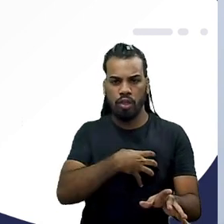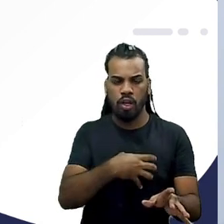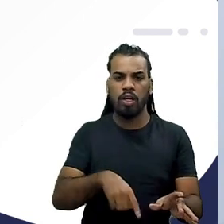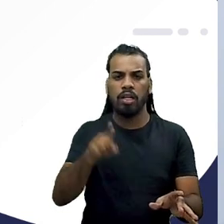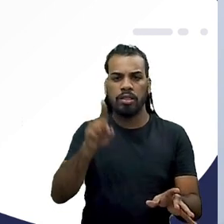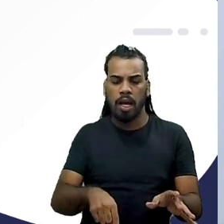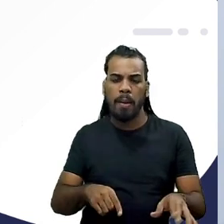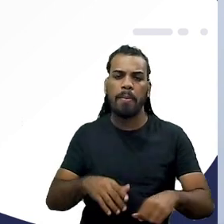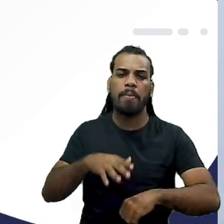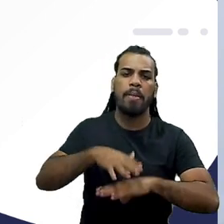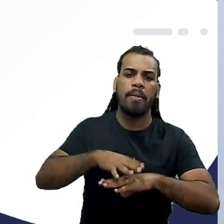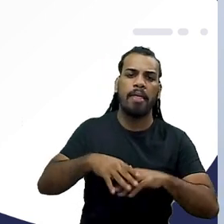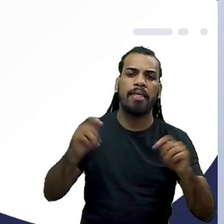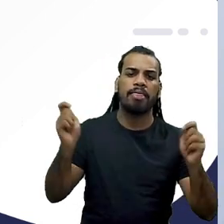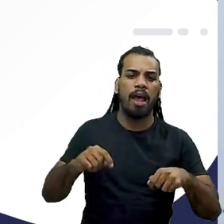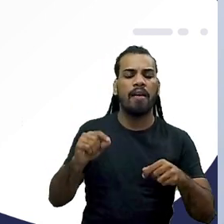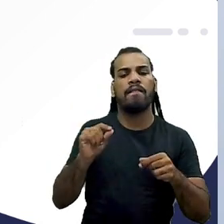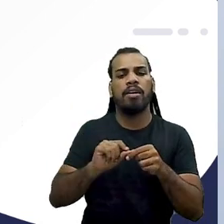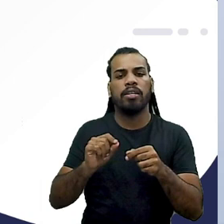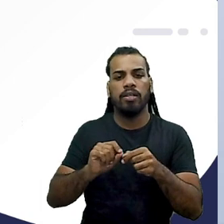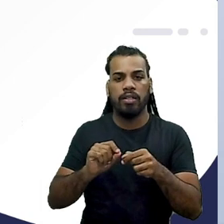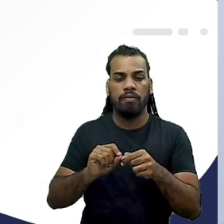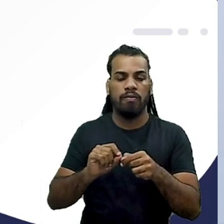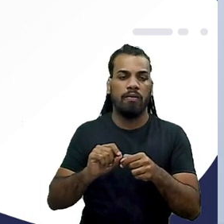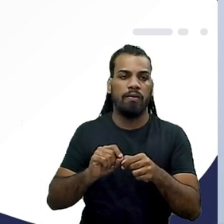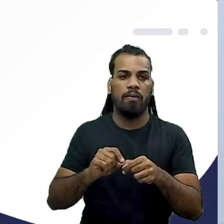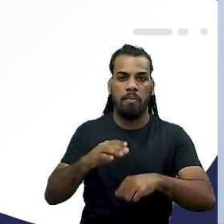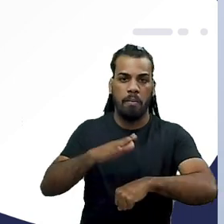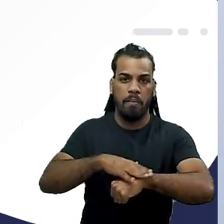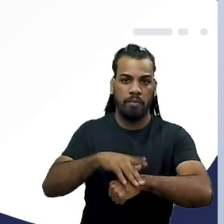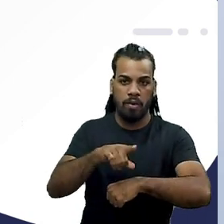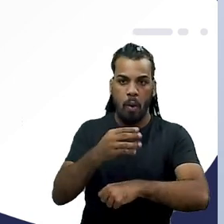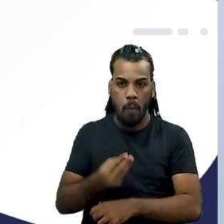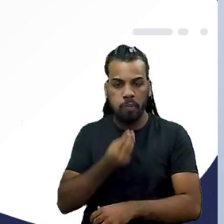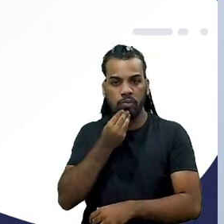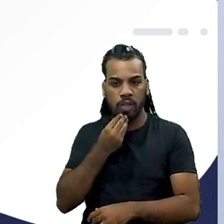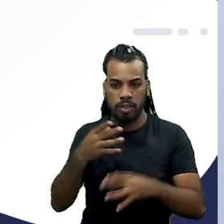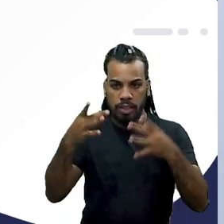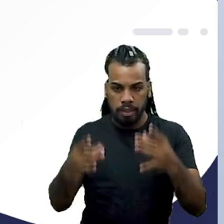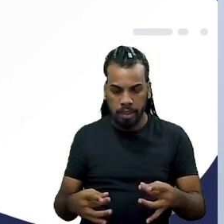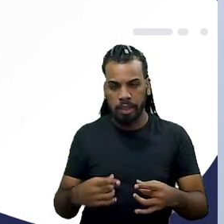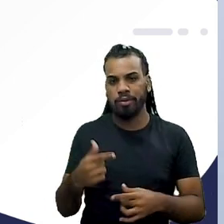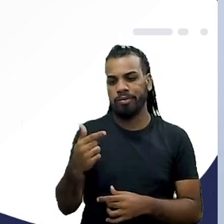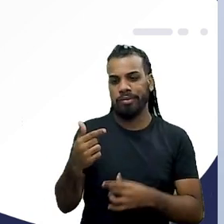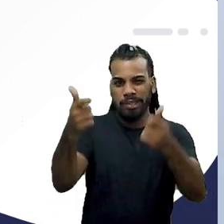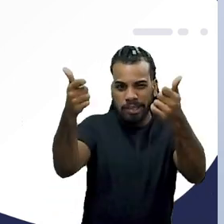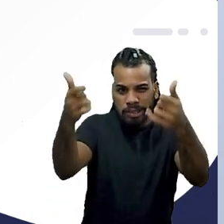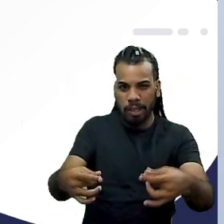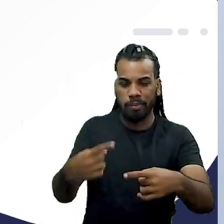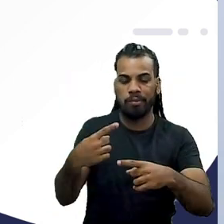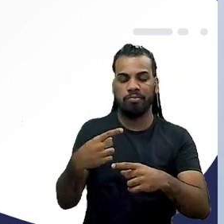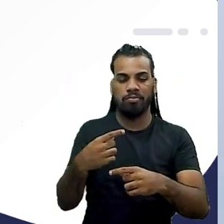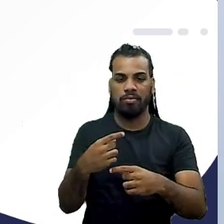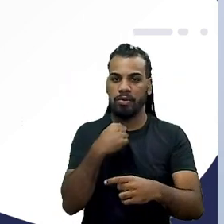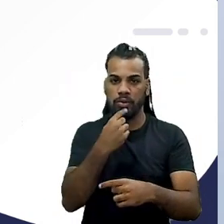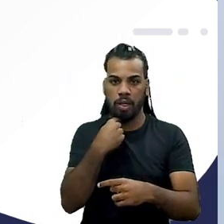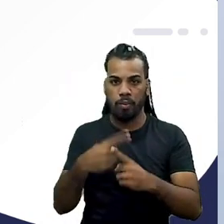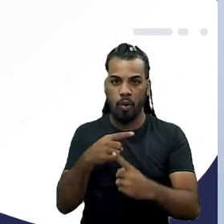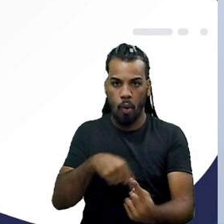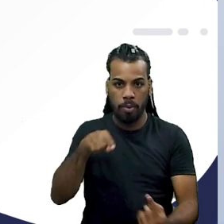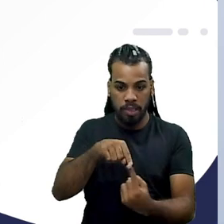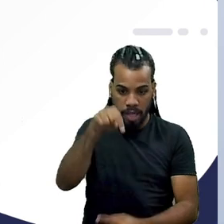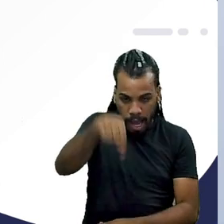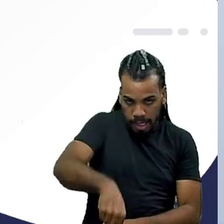equação matemática que a gente nesse momento não temos a oportunidade de detalhar por conta do objetivo